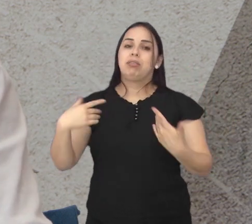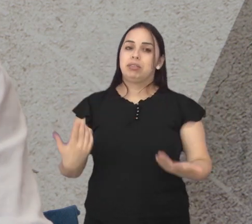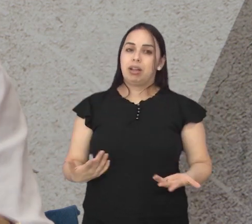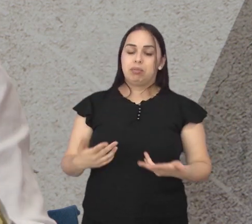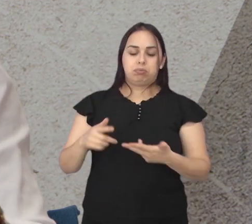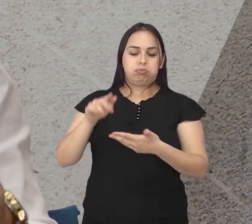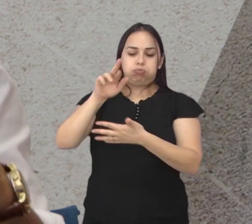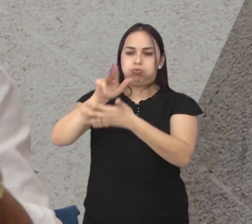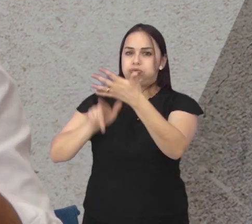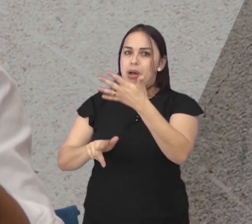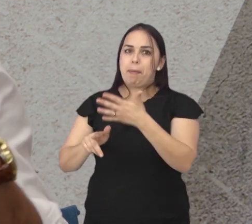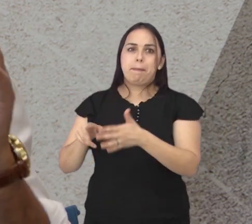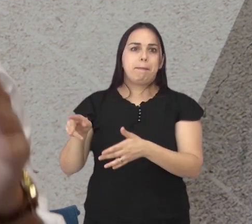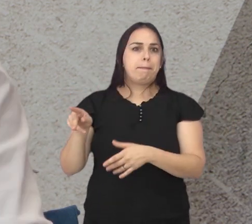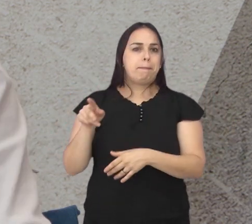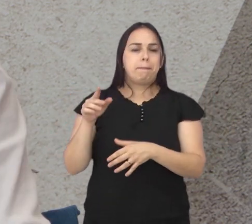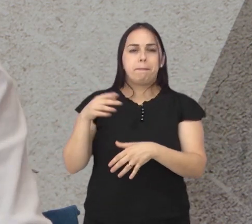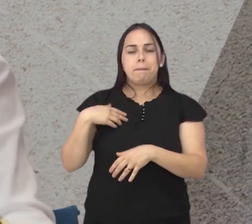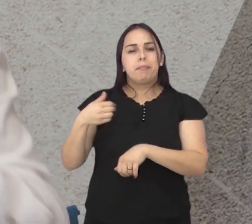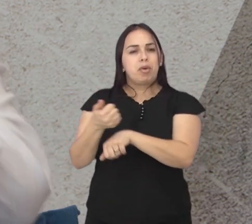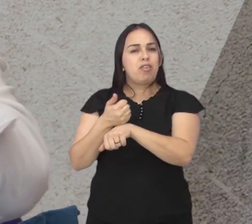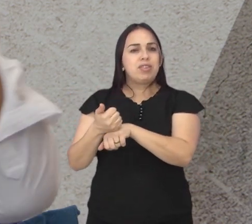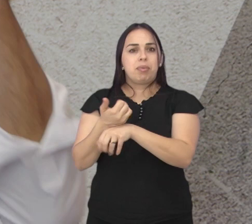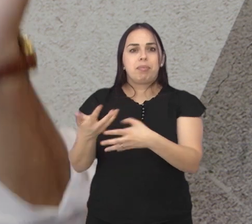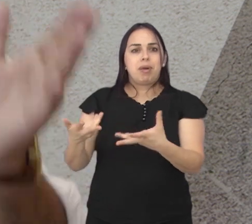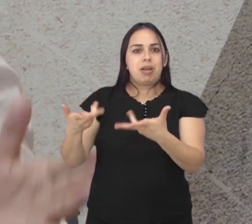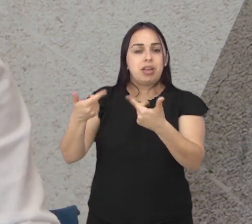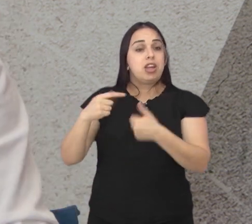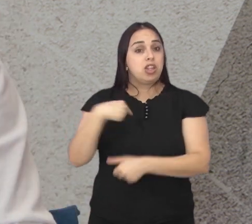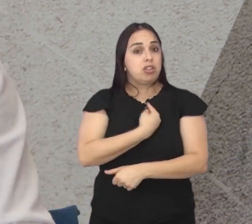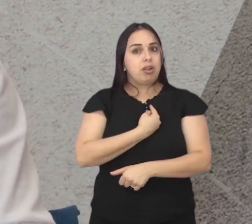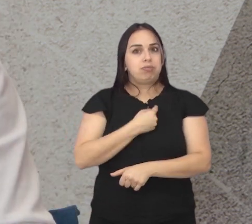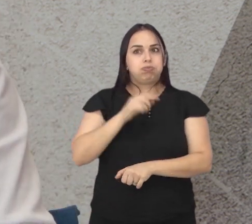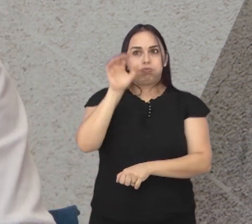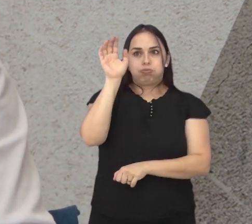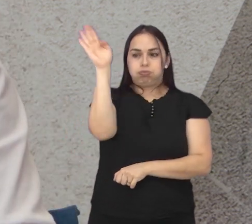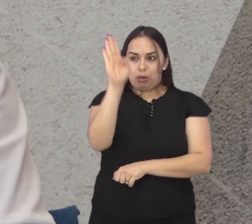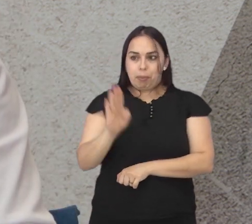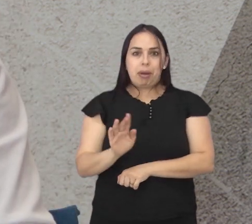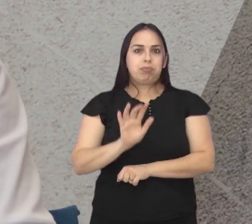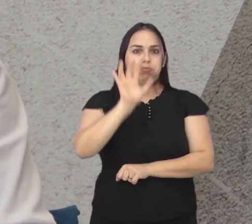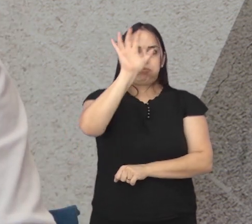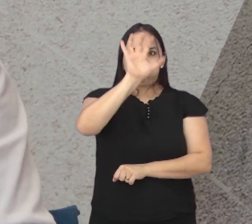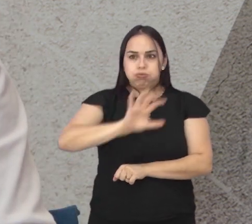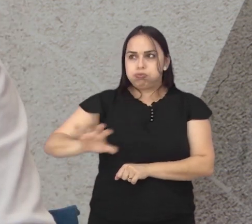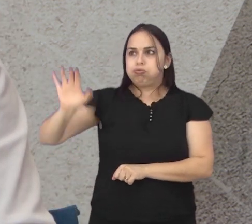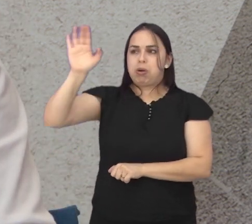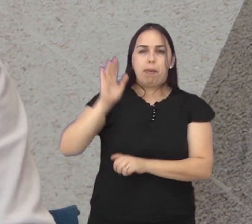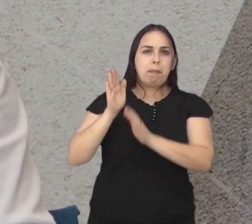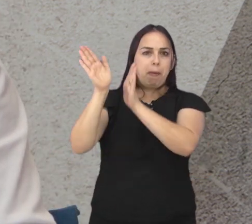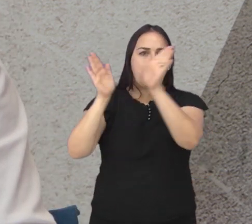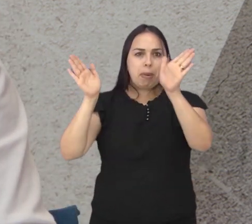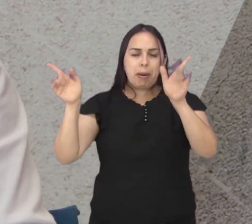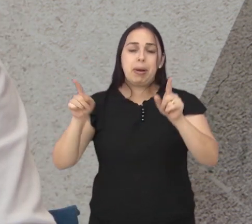brasileiro. Então, assim, a gente tem profissionais fantásticos. A gente tem viajado o Brasil inteiro.